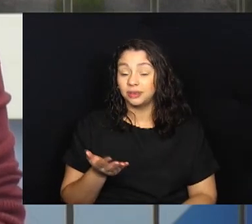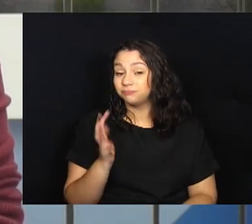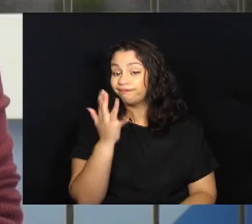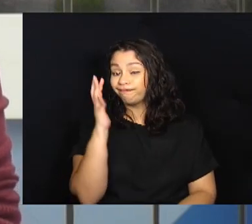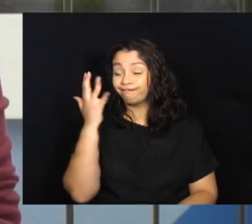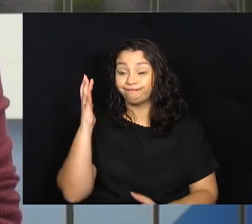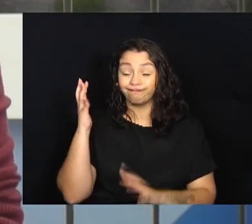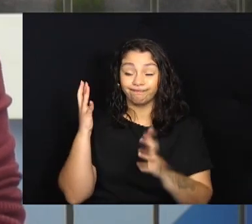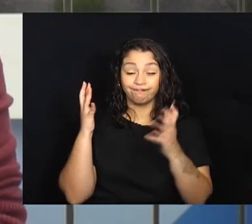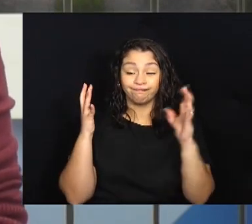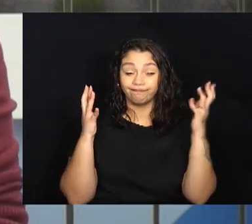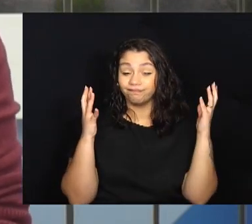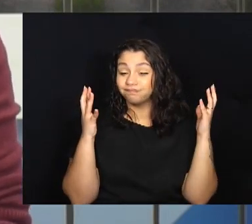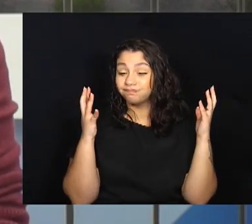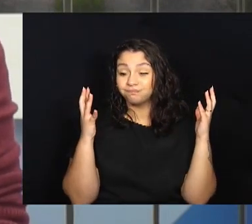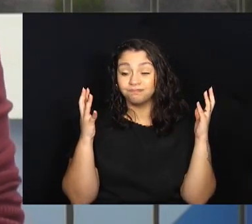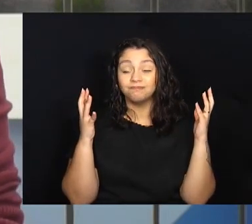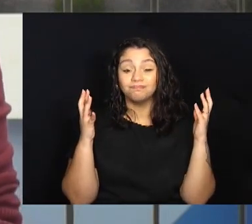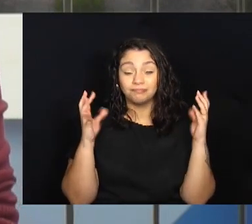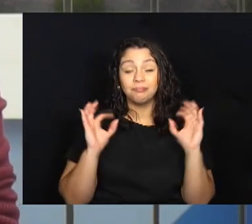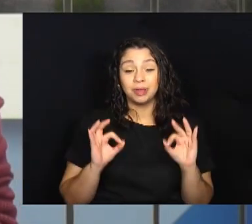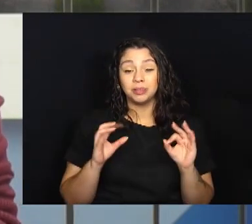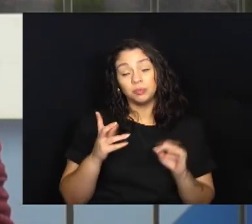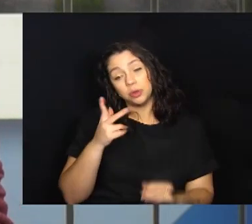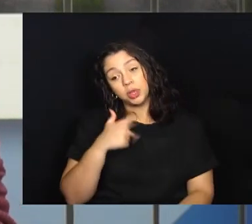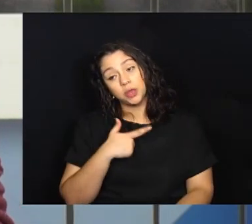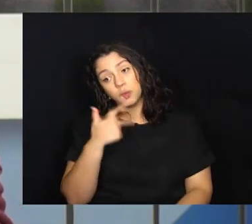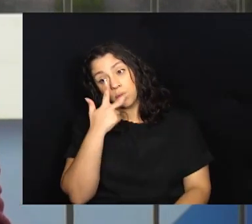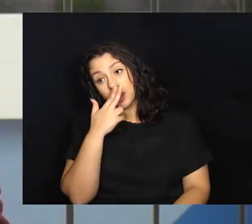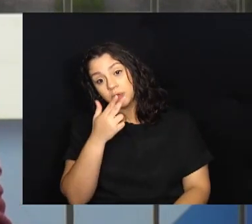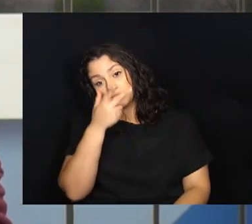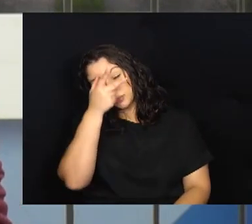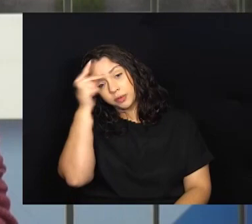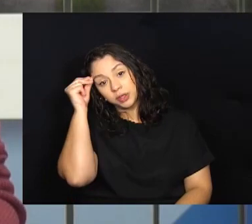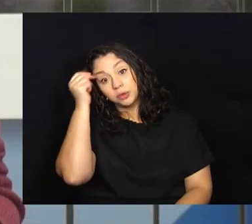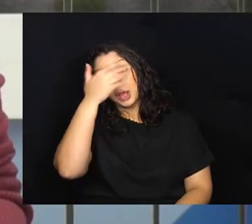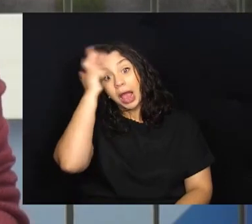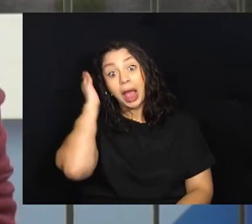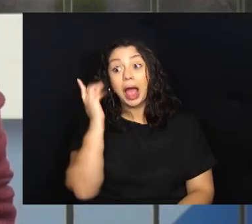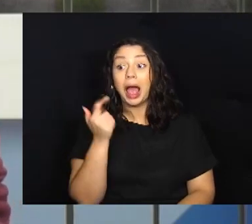vegetação que foi, eu acho que a prefeitura da Saad entendeu que